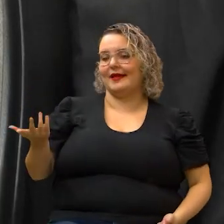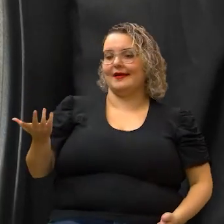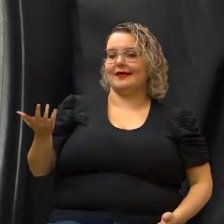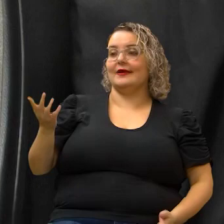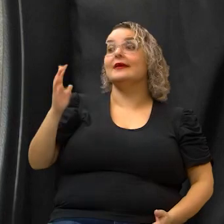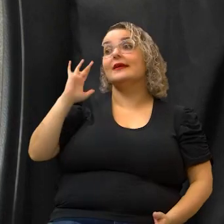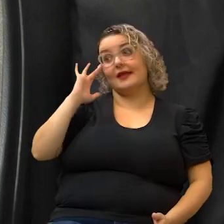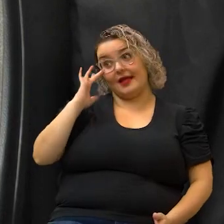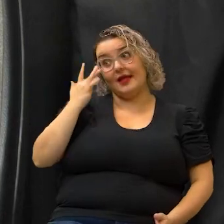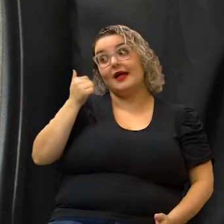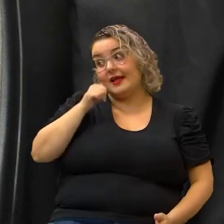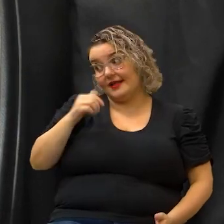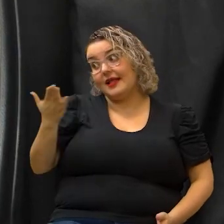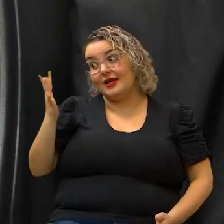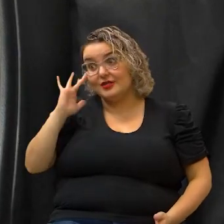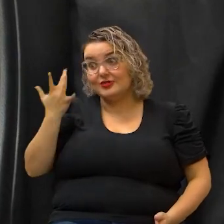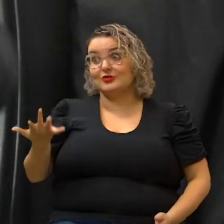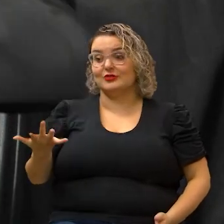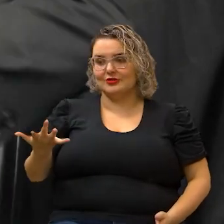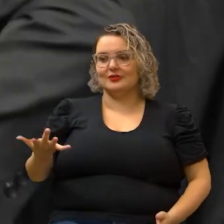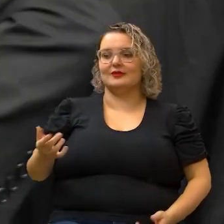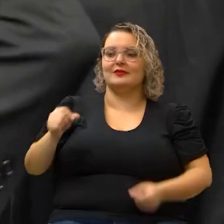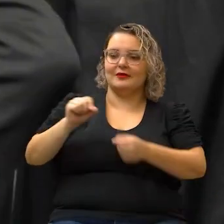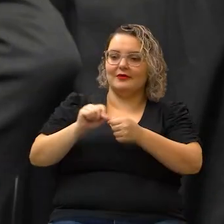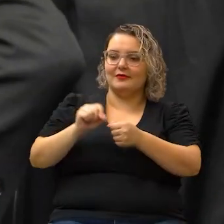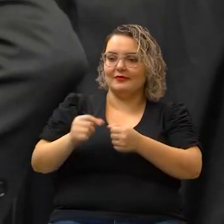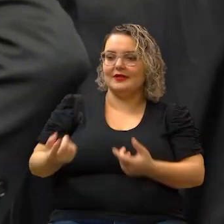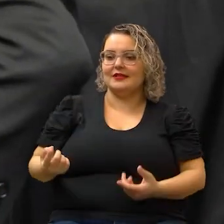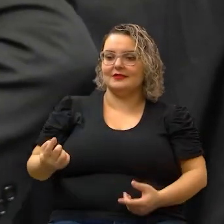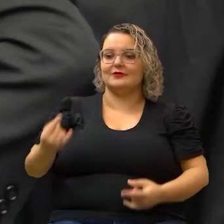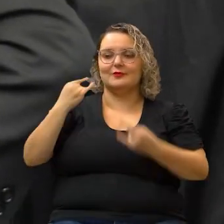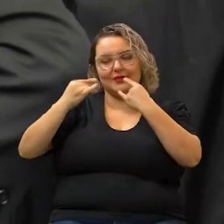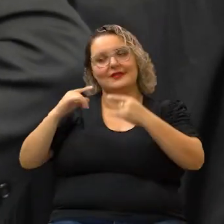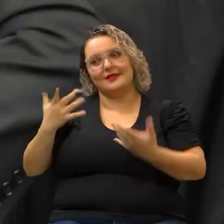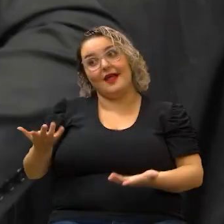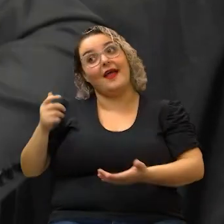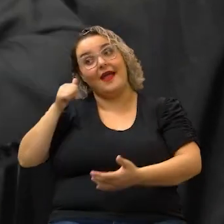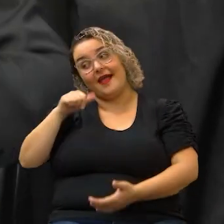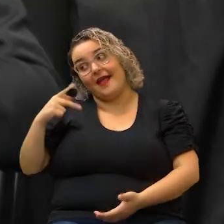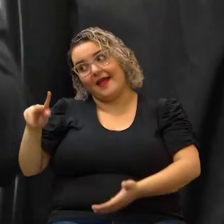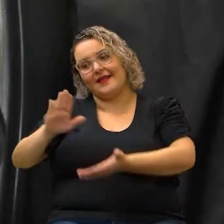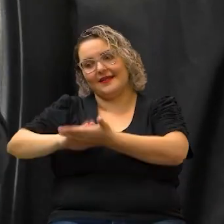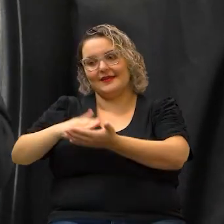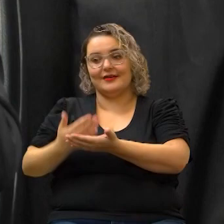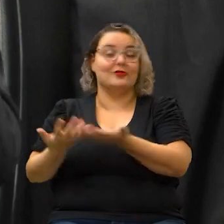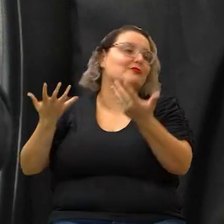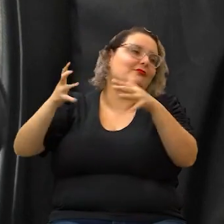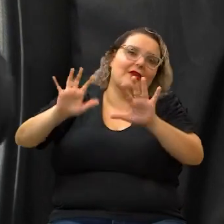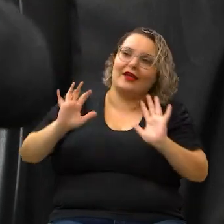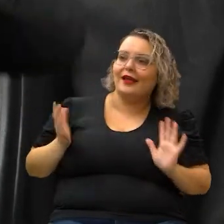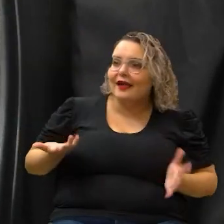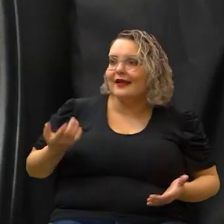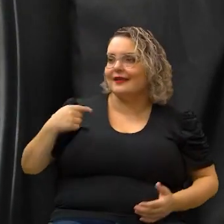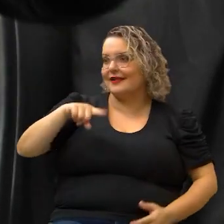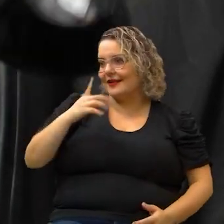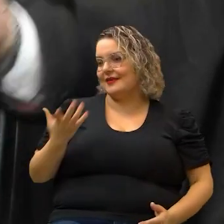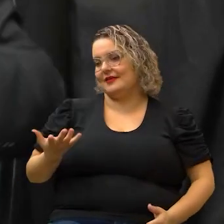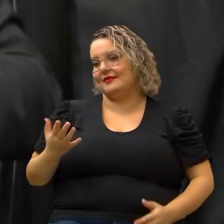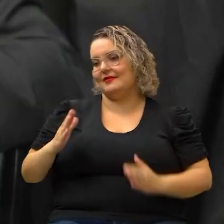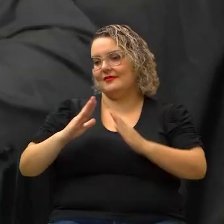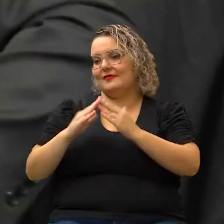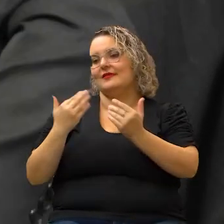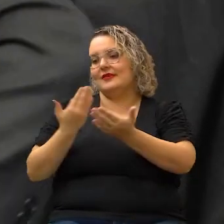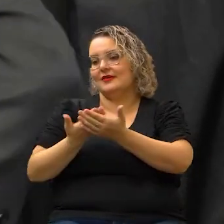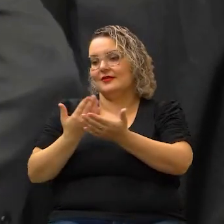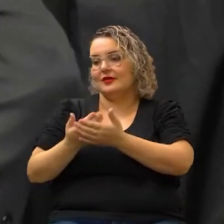achou que eu tinha feito de propósito. Falou, tá vendo que você não quer mudar para Campinas? Ela interpretou que eu não queria ir, por isso que eu falei, vou pegar as escolas